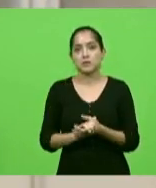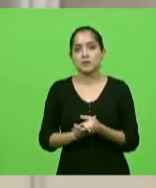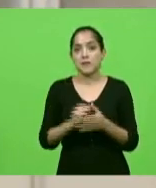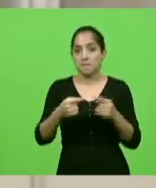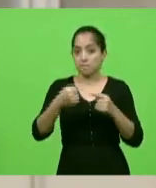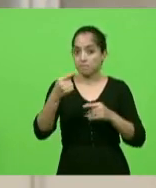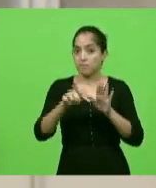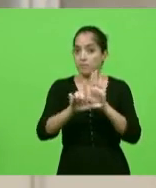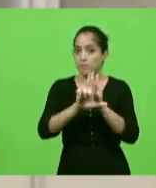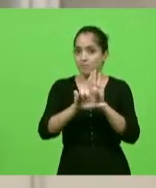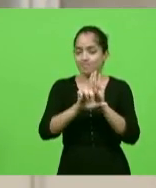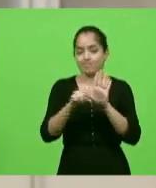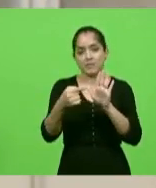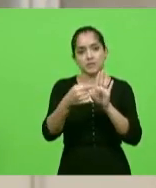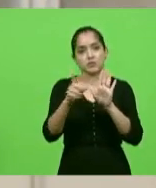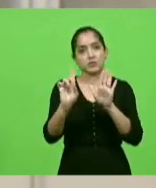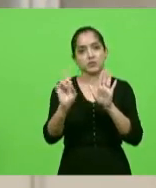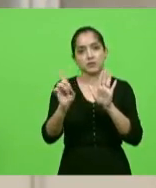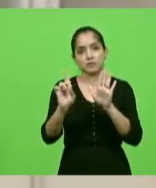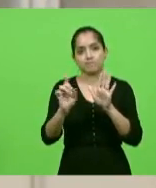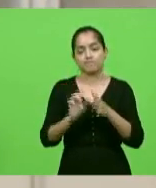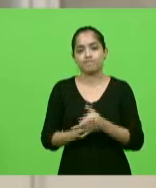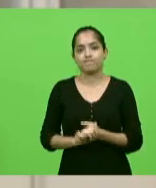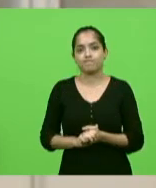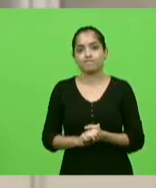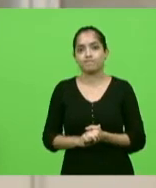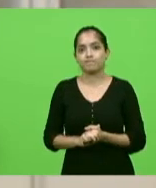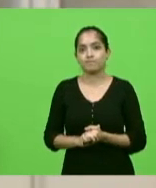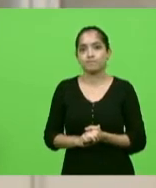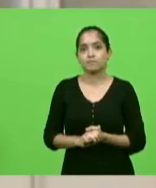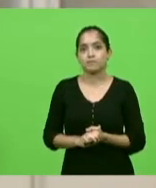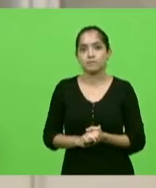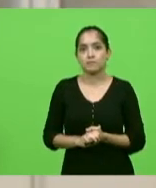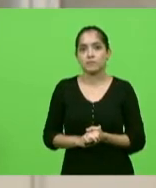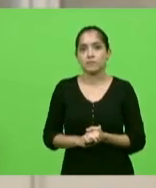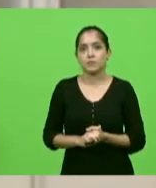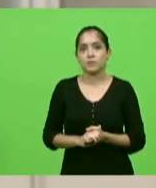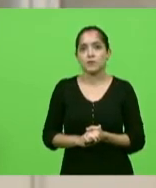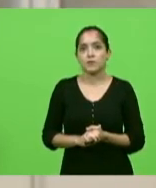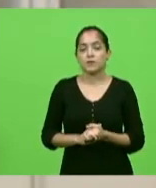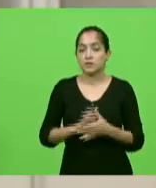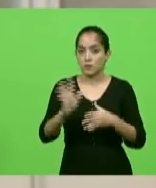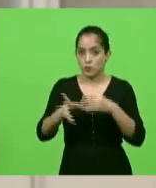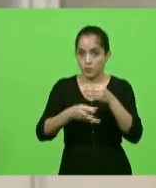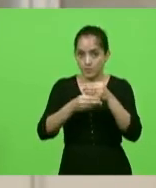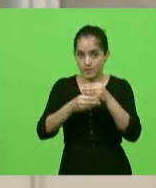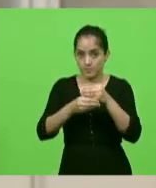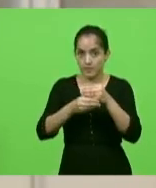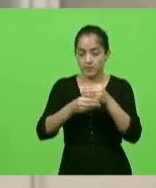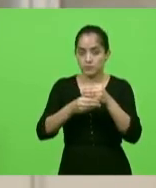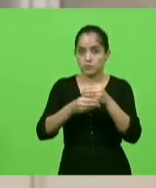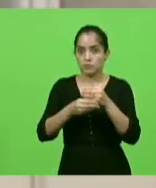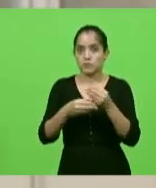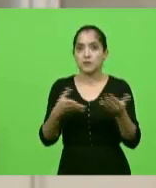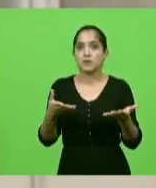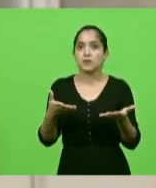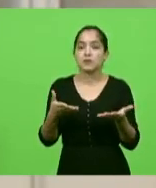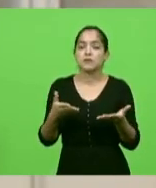perante a lei não procede a o complemento que